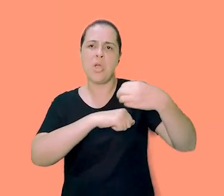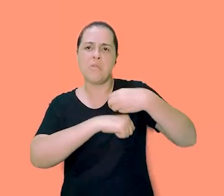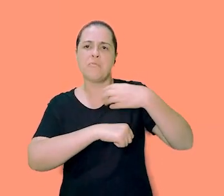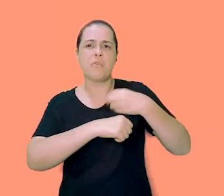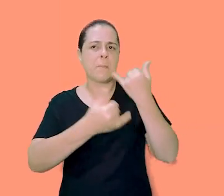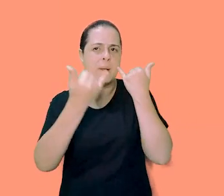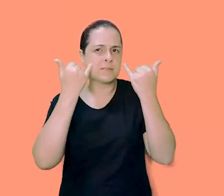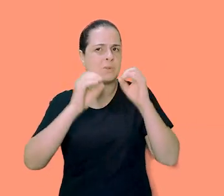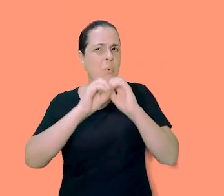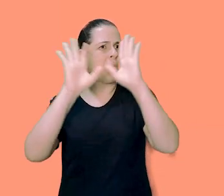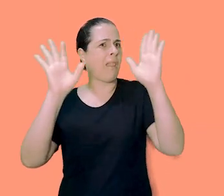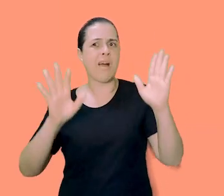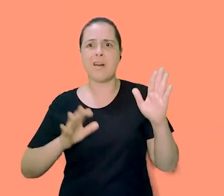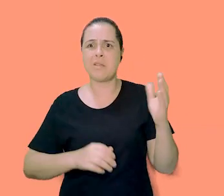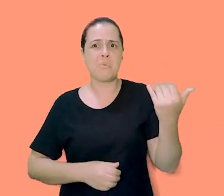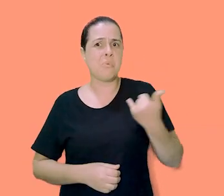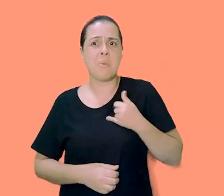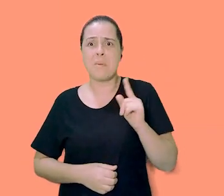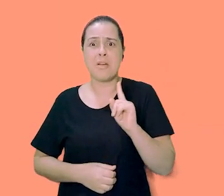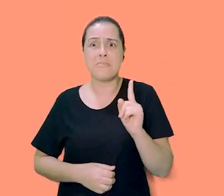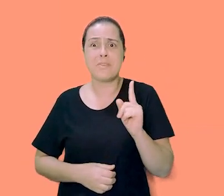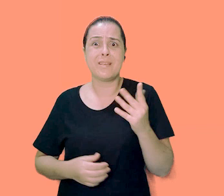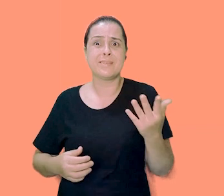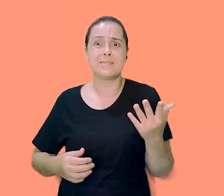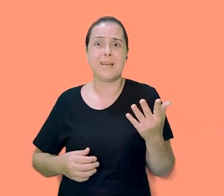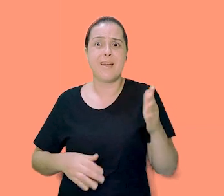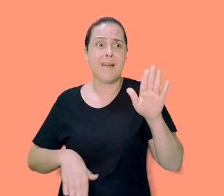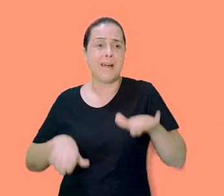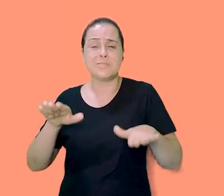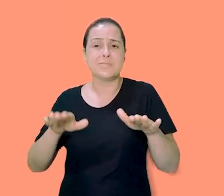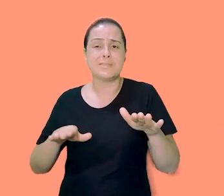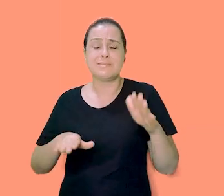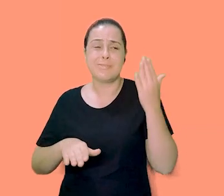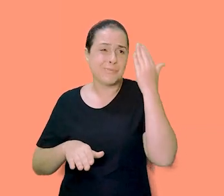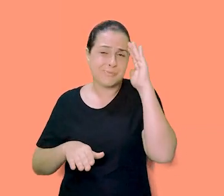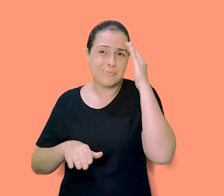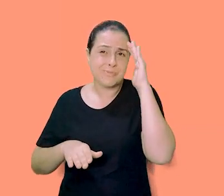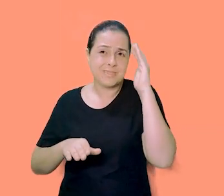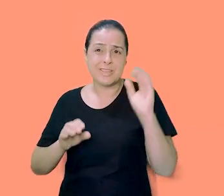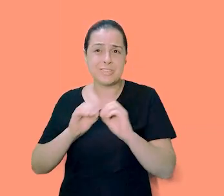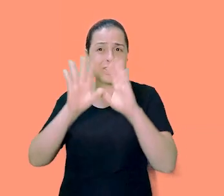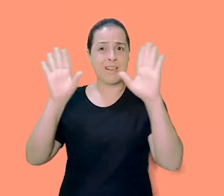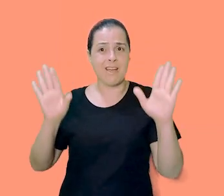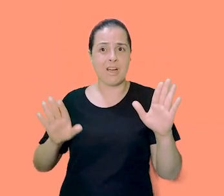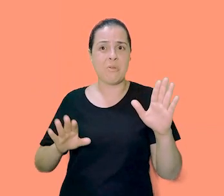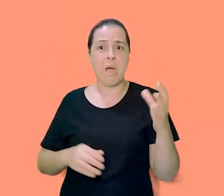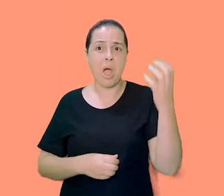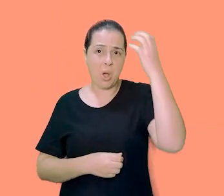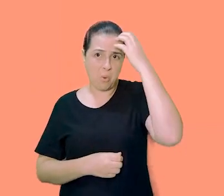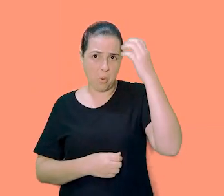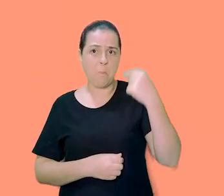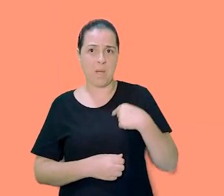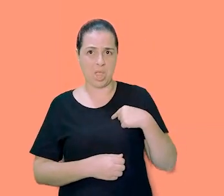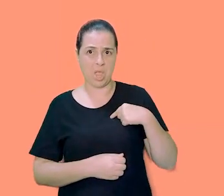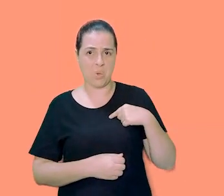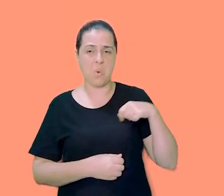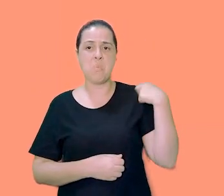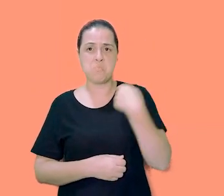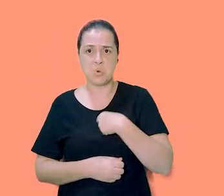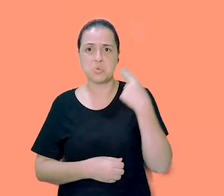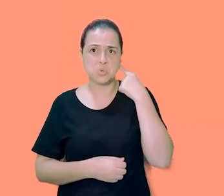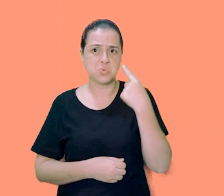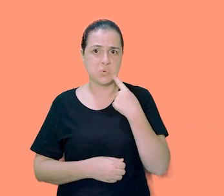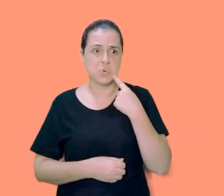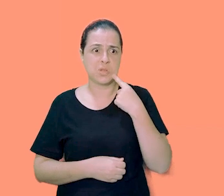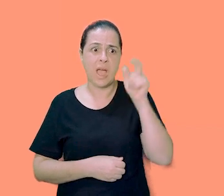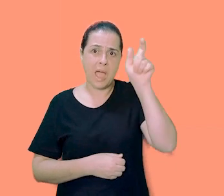as informações. Então, se não passou direito, se não chegou direito a informação a mim, a culpa sempre vai ser da minha surdez, nunca da pessoa que não passou a informação da